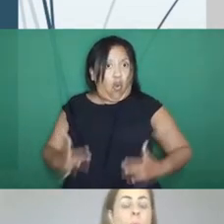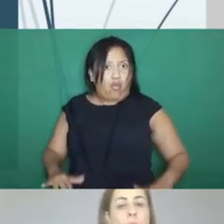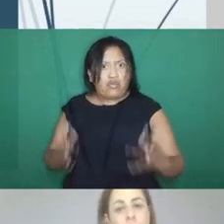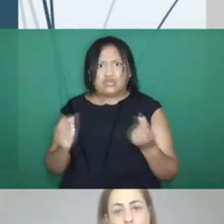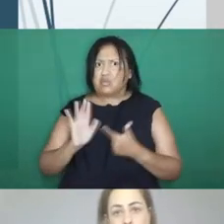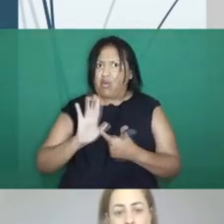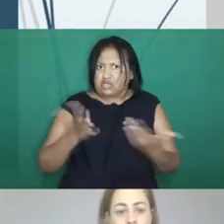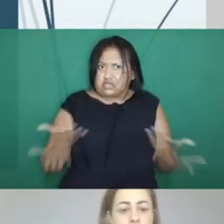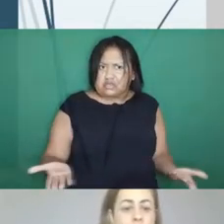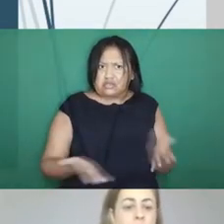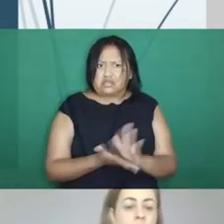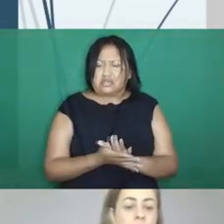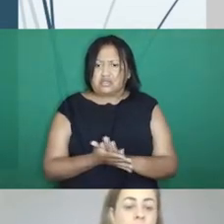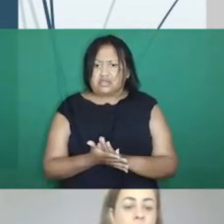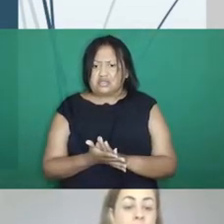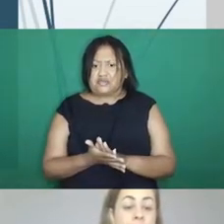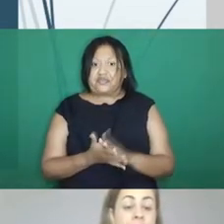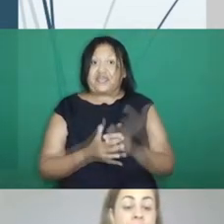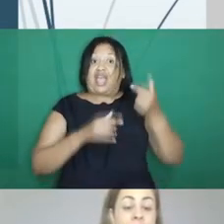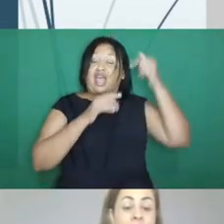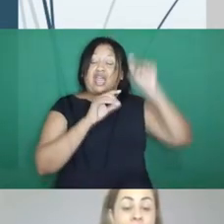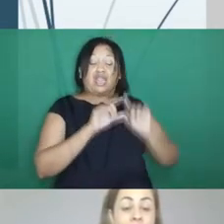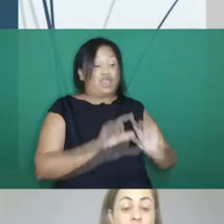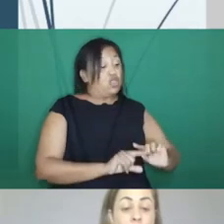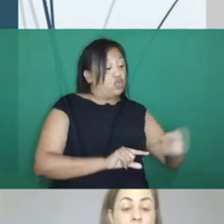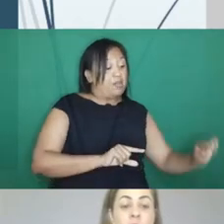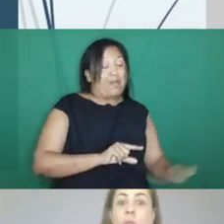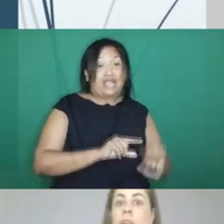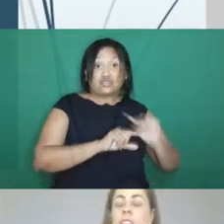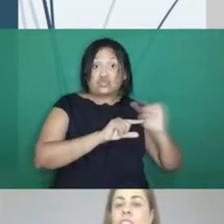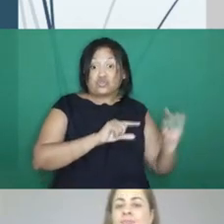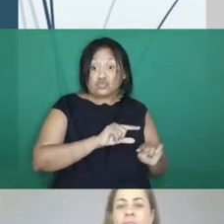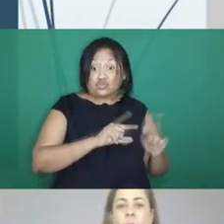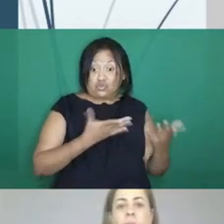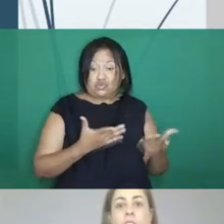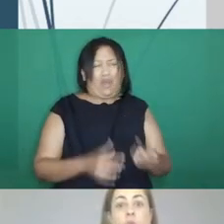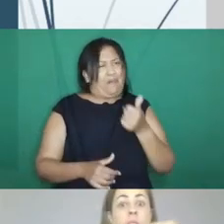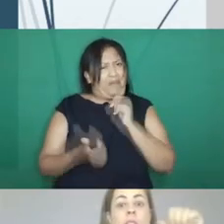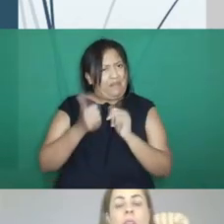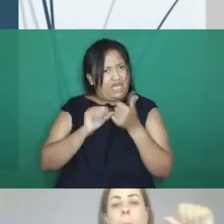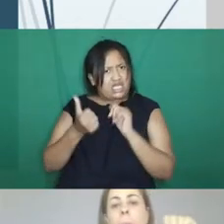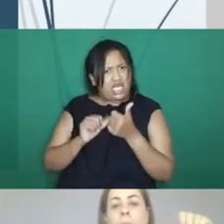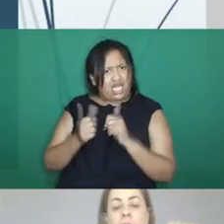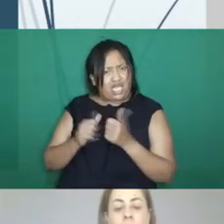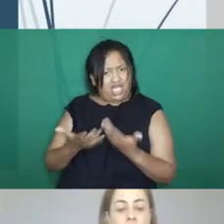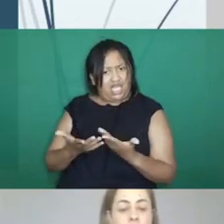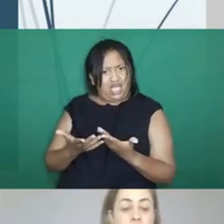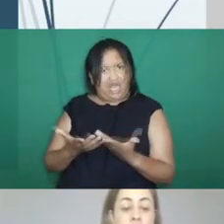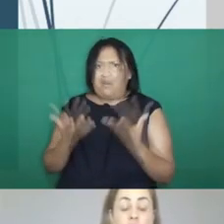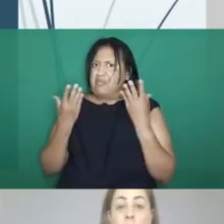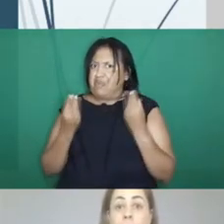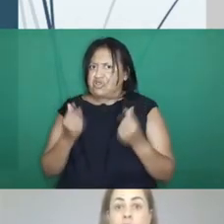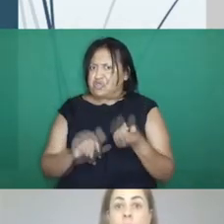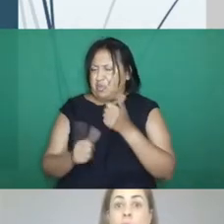o corpo muito amostra né de I drink to much Olha aí drink bebida né